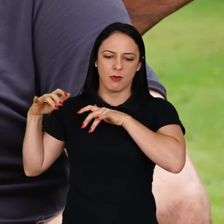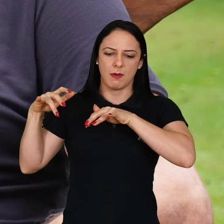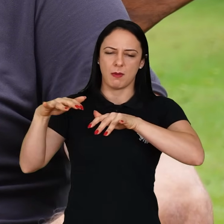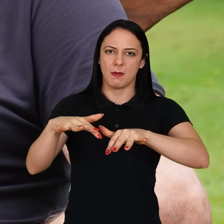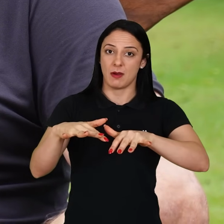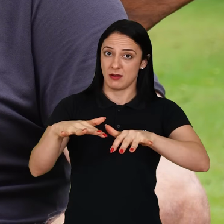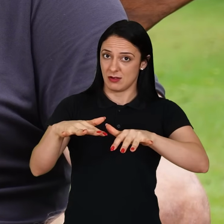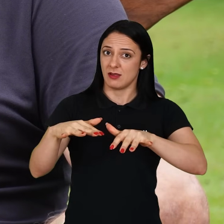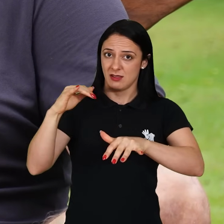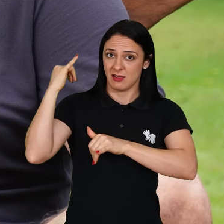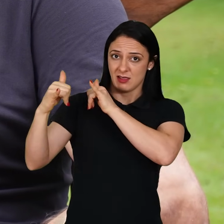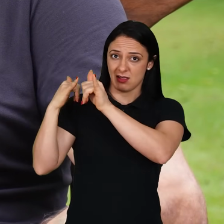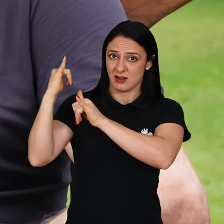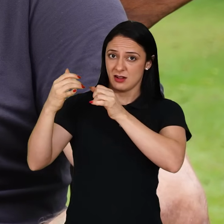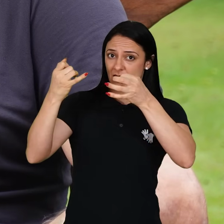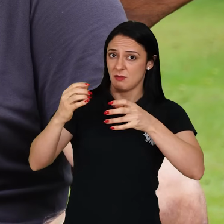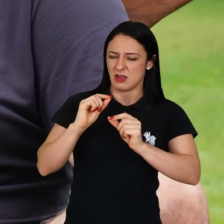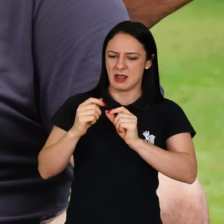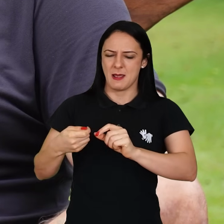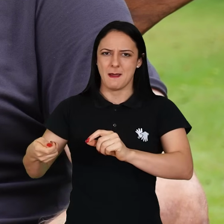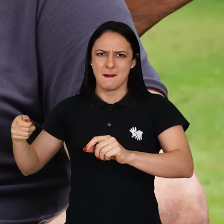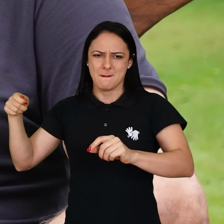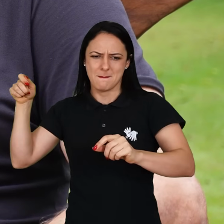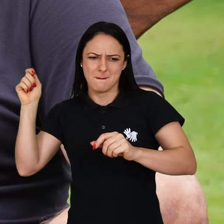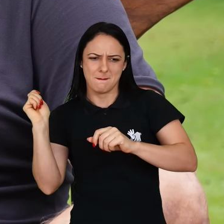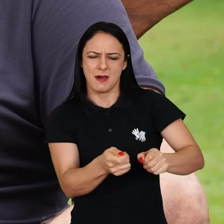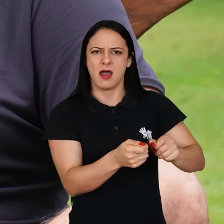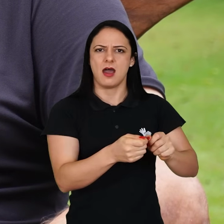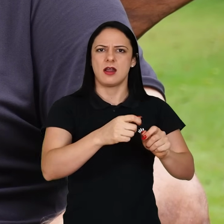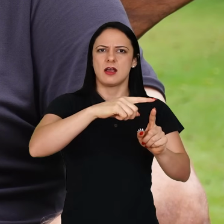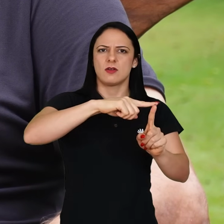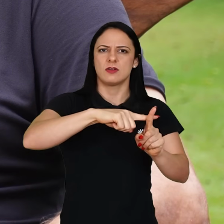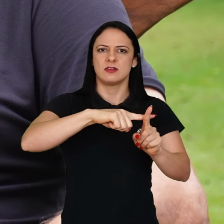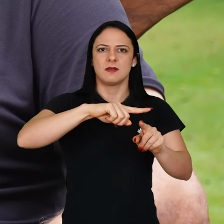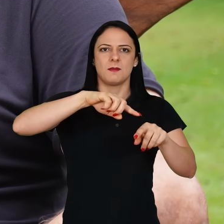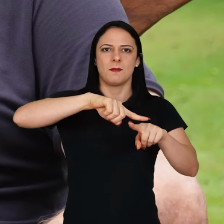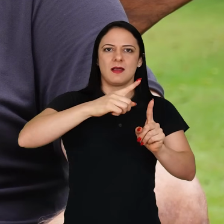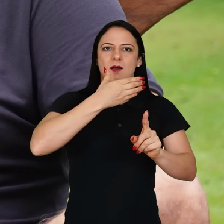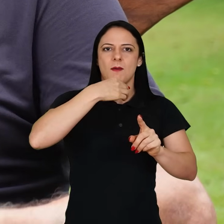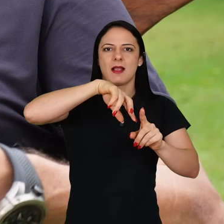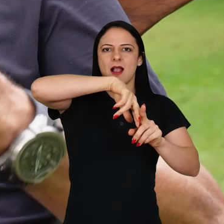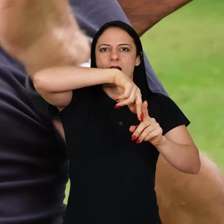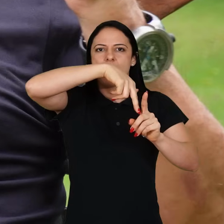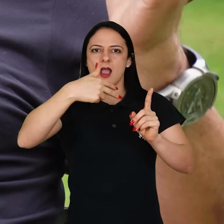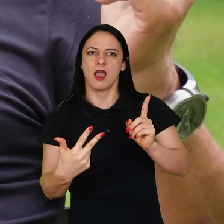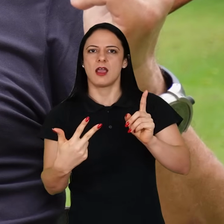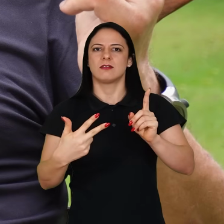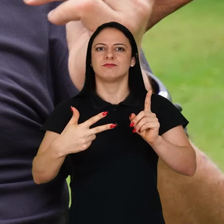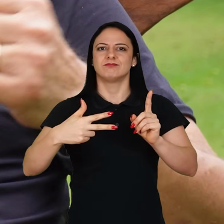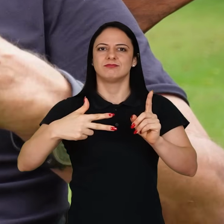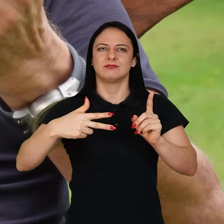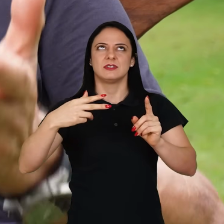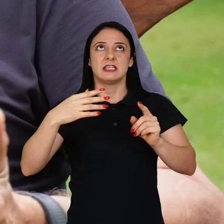lá e, segundo a lenda, ele deu uma machadada. Na primeira machadada que ele deu na cruz, ele caiu sobre a silhueta da